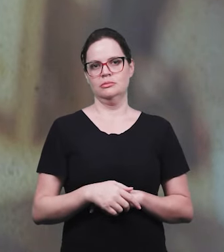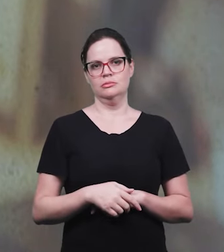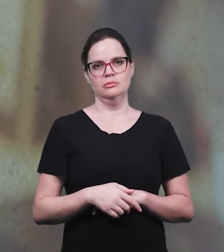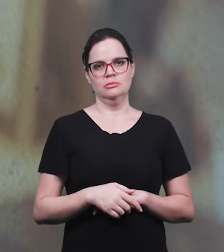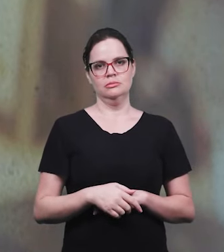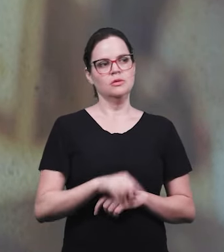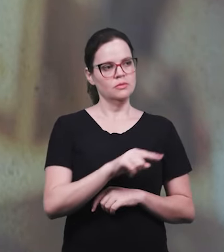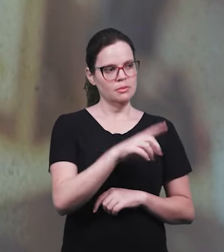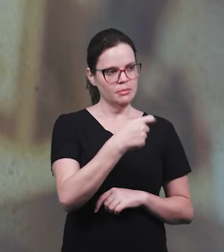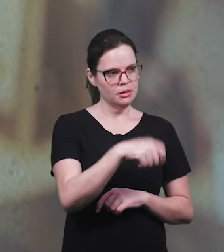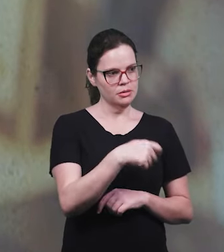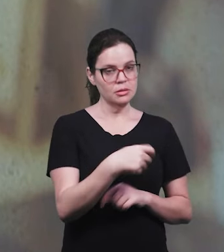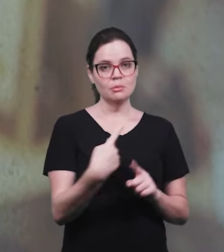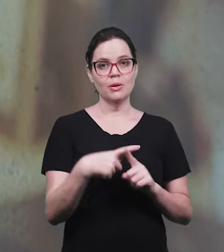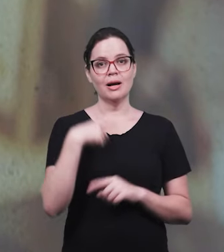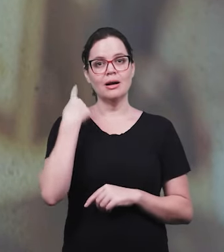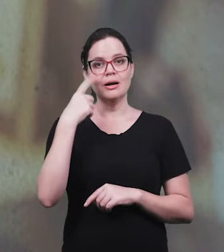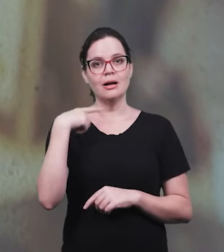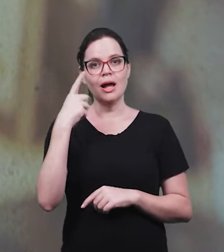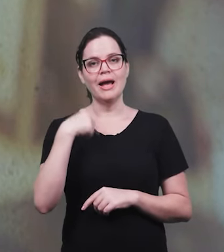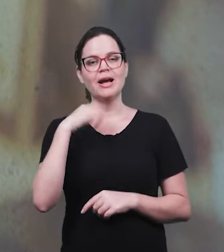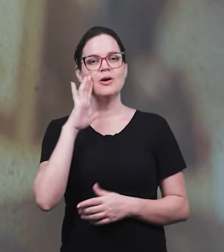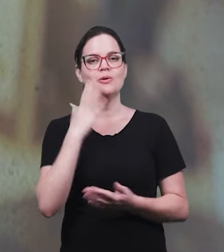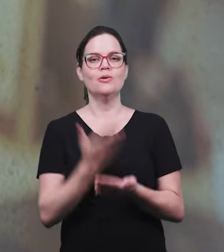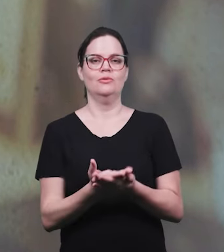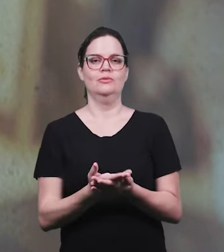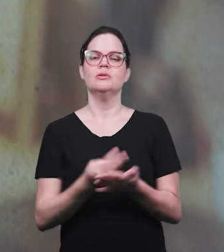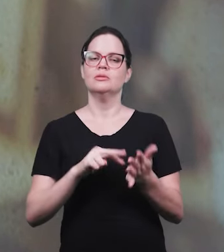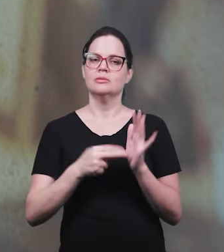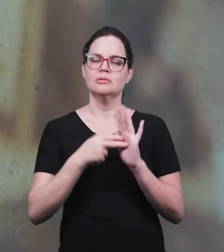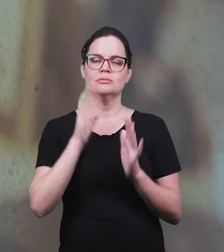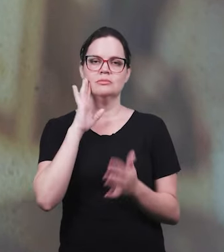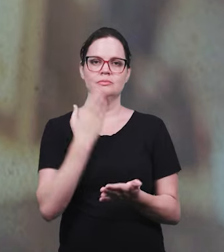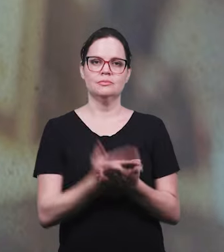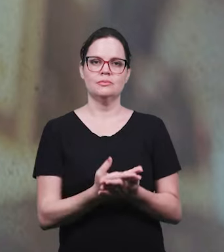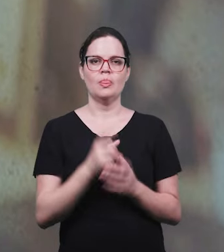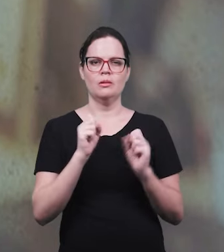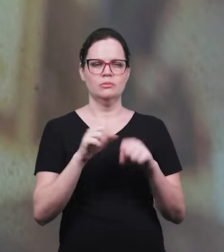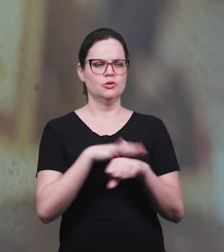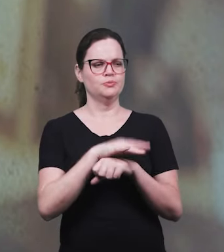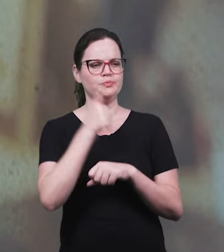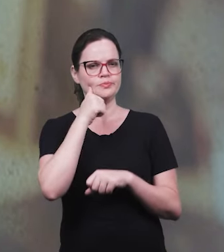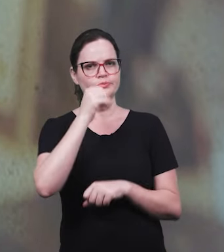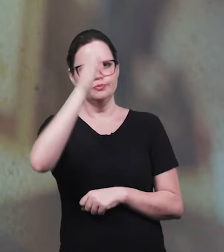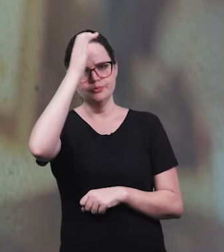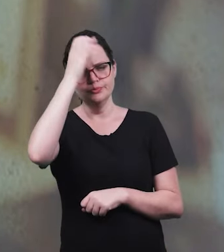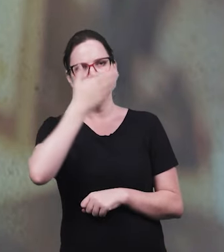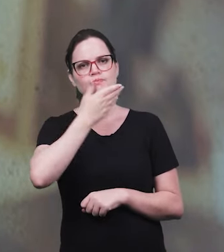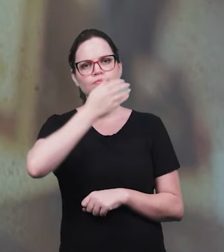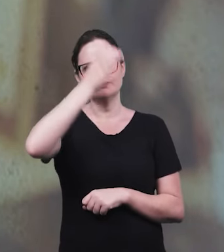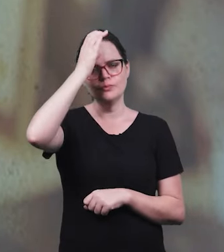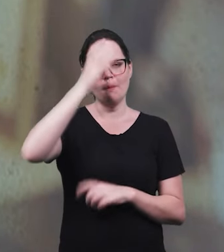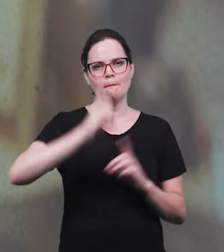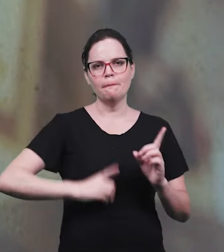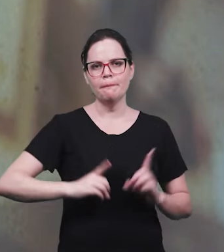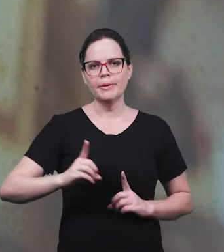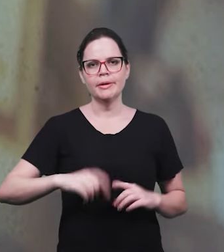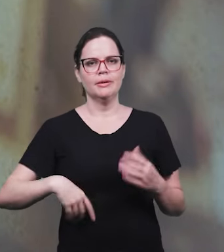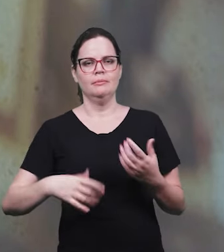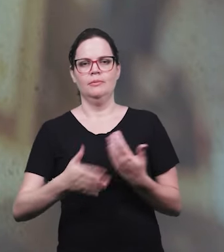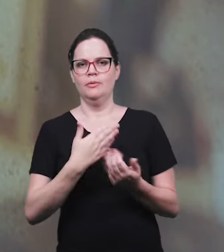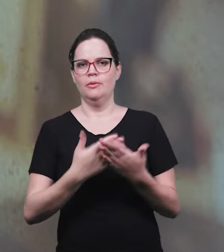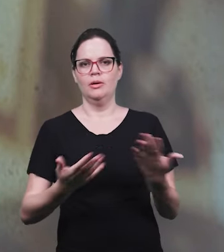é uma pessoa que a advocacia é confiança. Então você pode falar com um tio, com um primo, com algum empresário